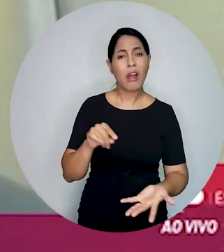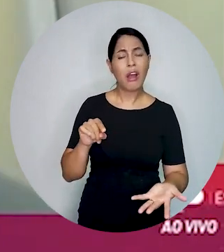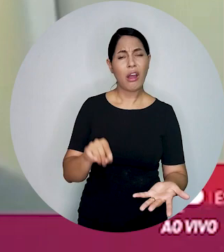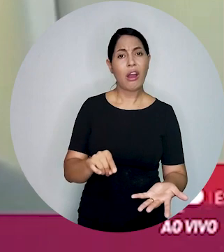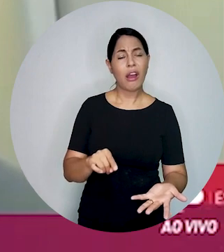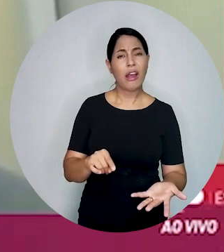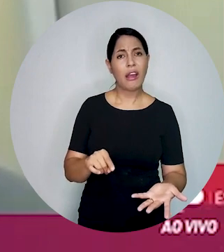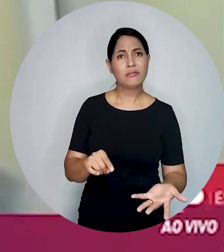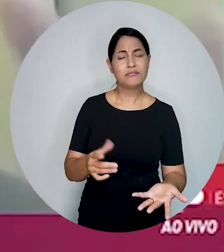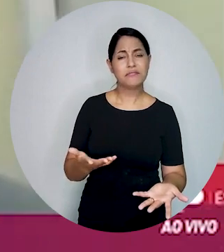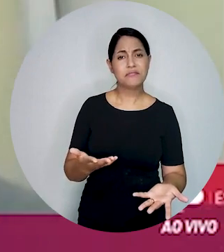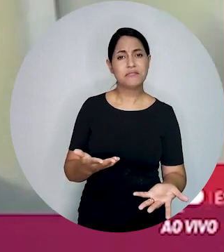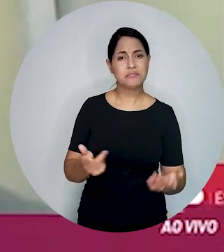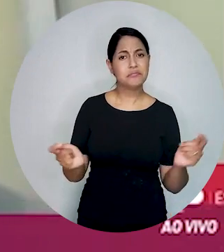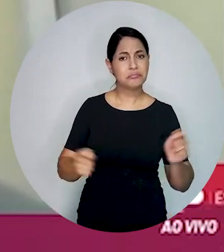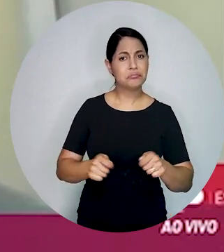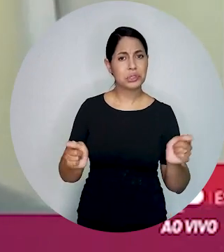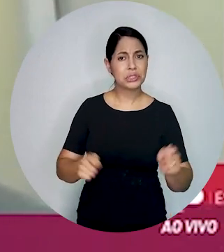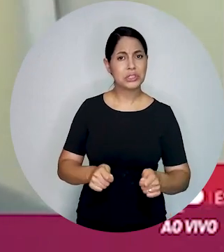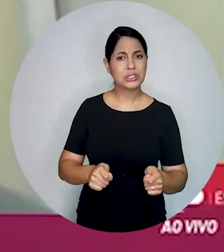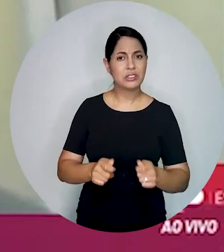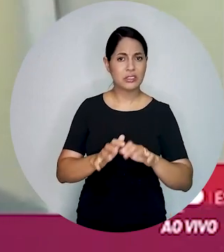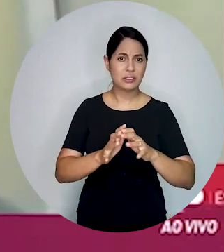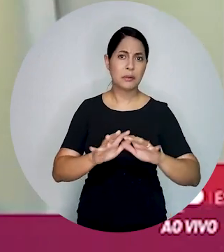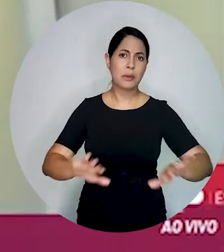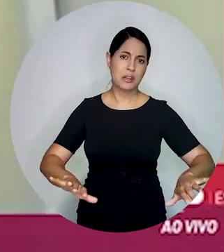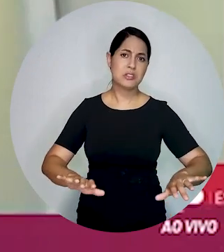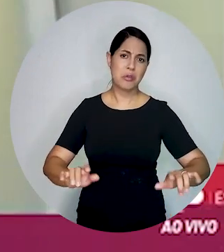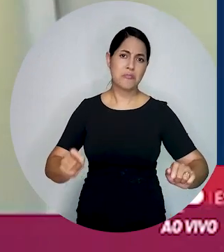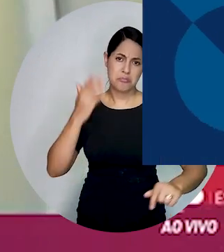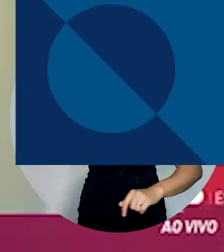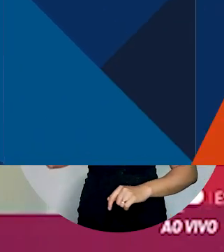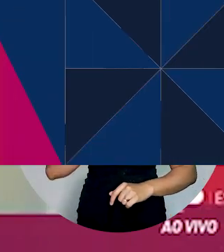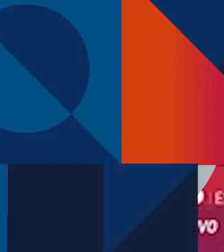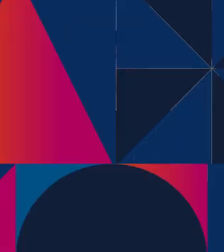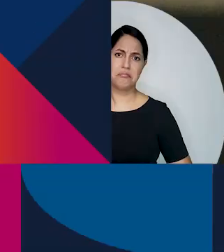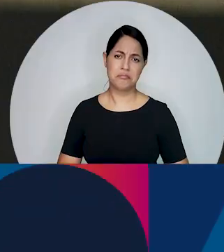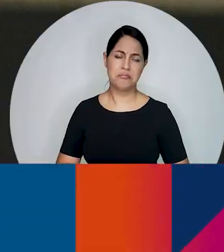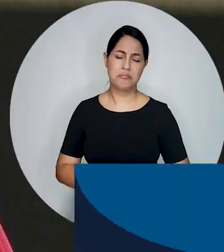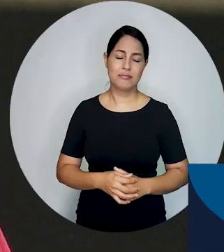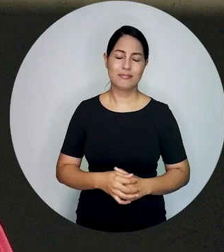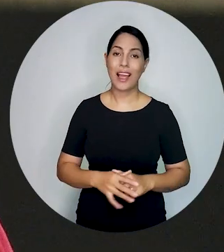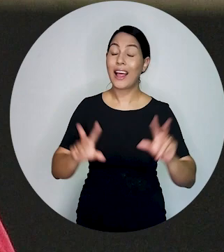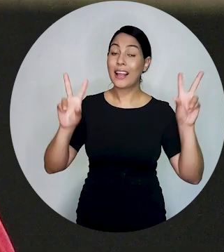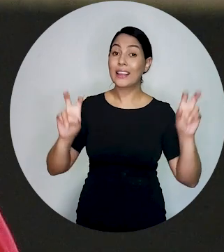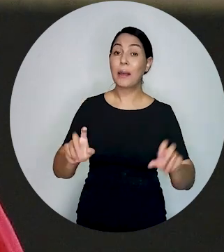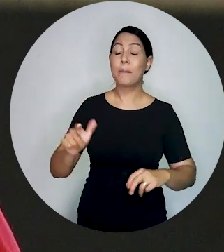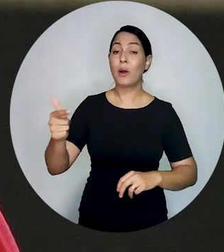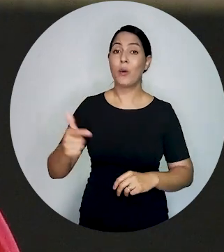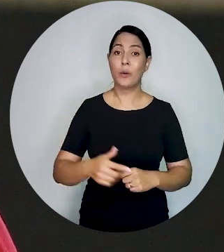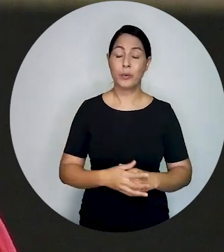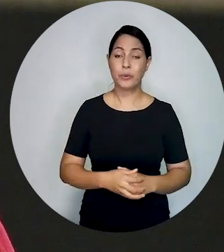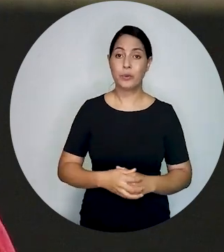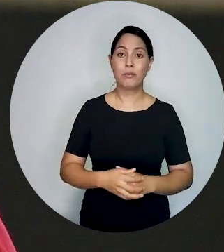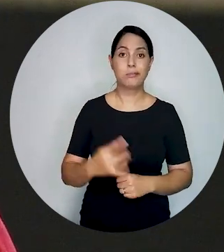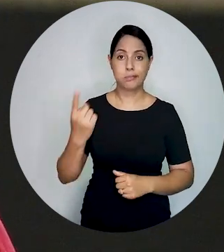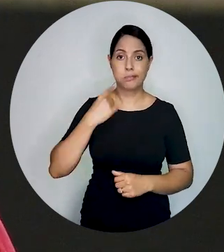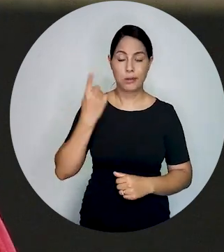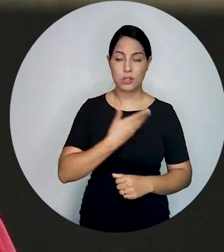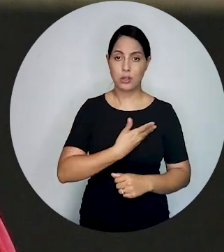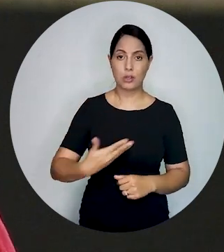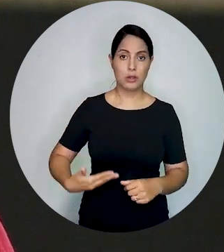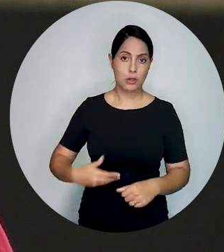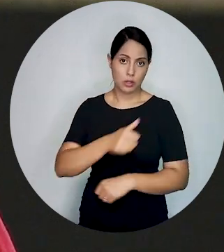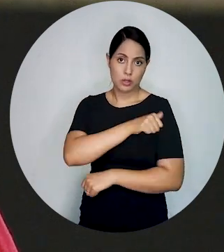uma situação em que, em tese, é possível a configuração da separação de fato. Mudando de assunto, o desembargador do Tribunal